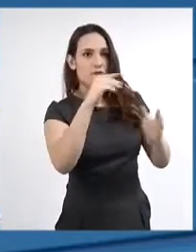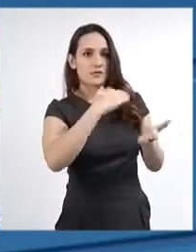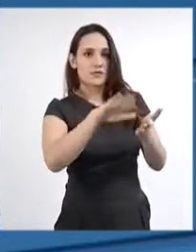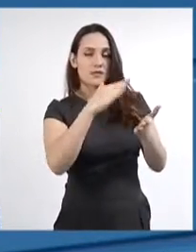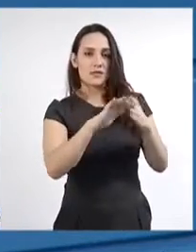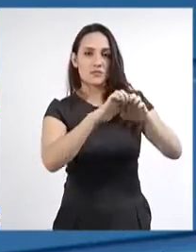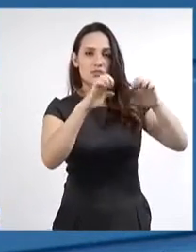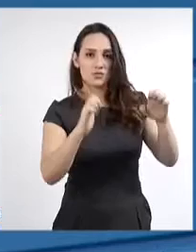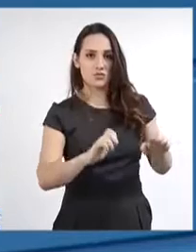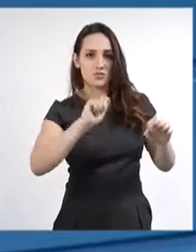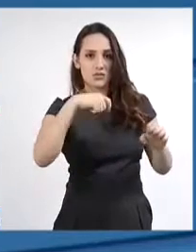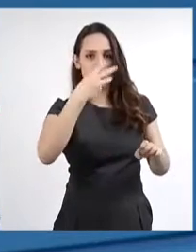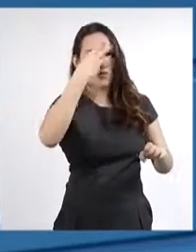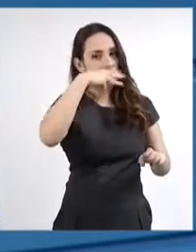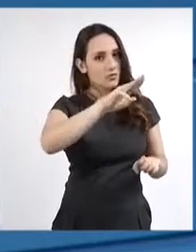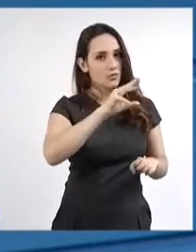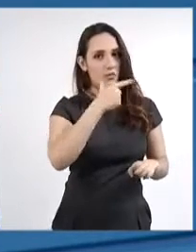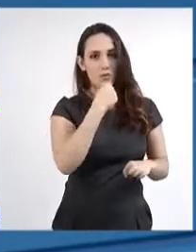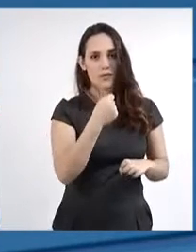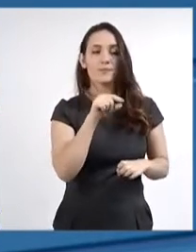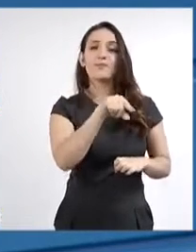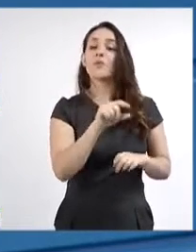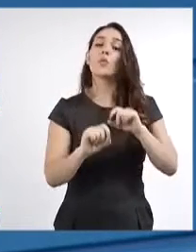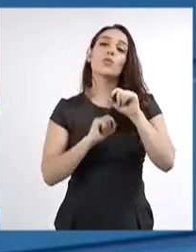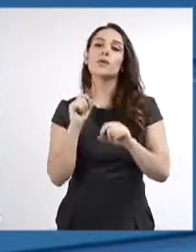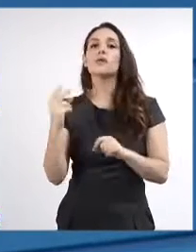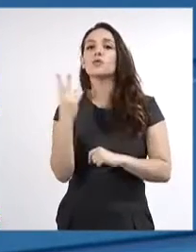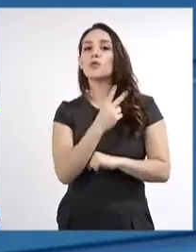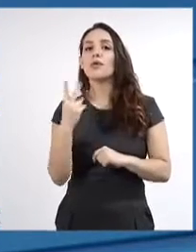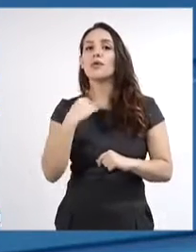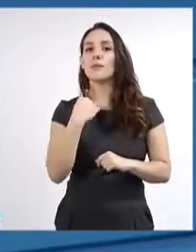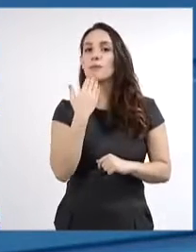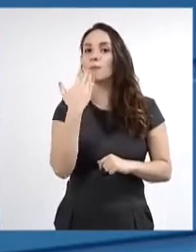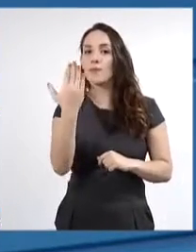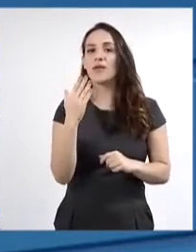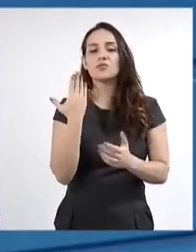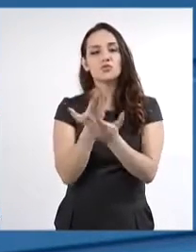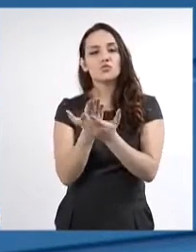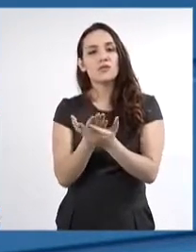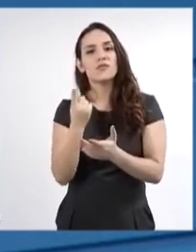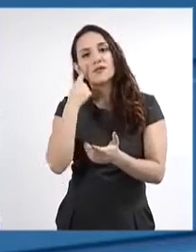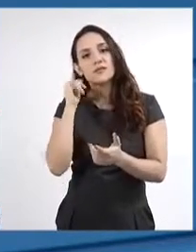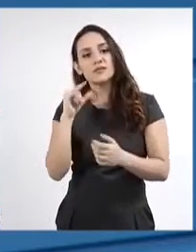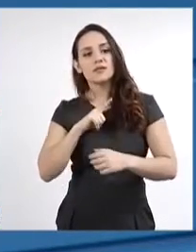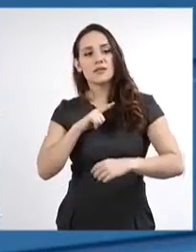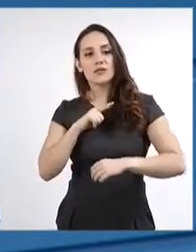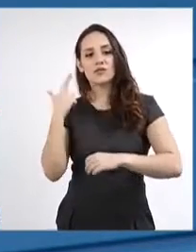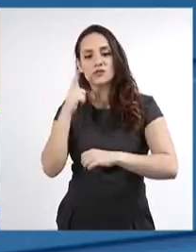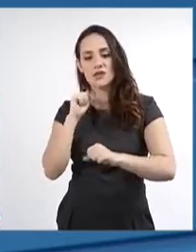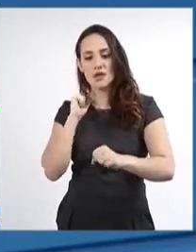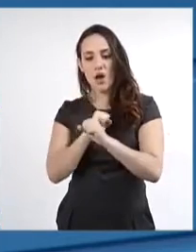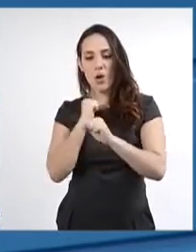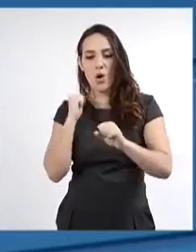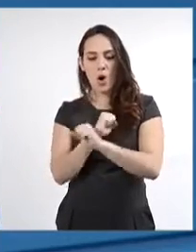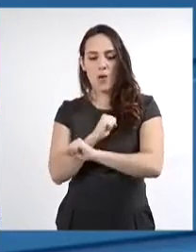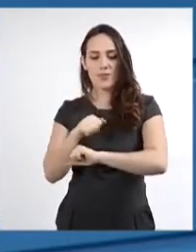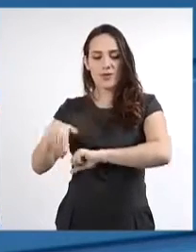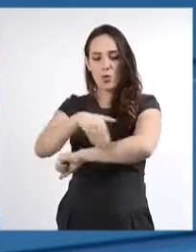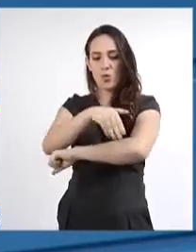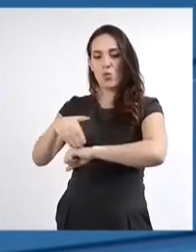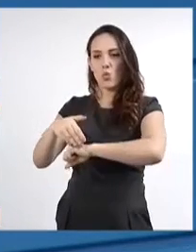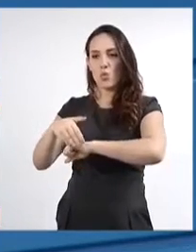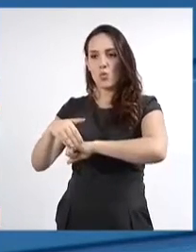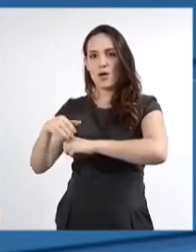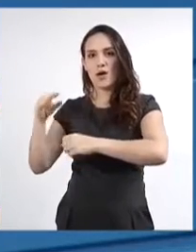de Infraestrutura, senhor Murilo Zawit, solicitando estudos de viabilidade para a estrada que liga a área urbana do assentamento Auxiliadora com